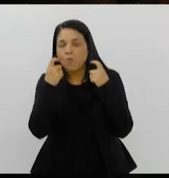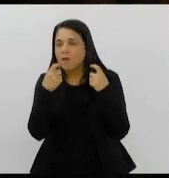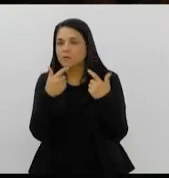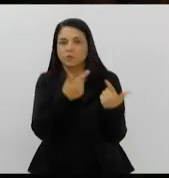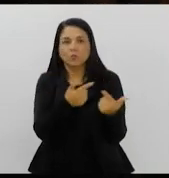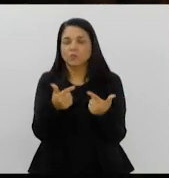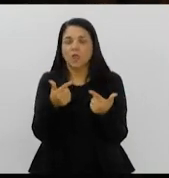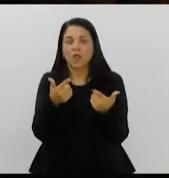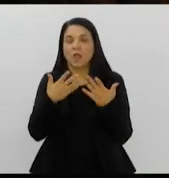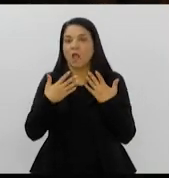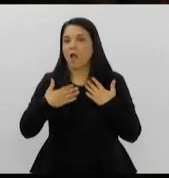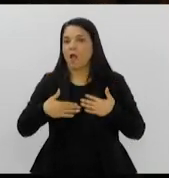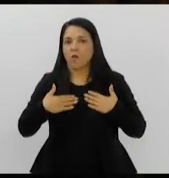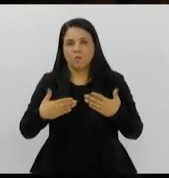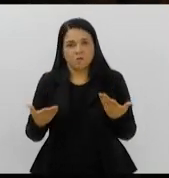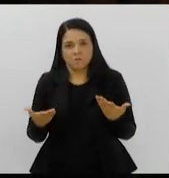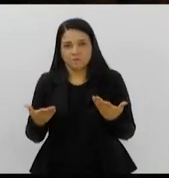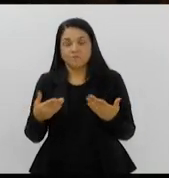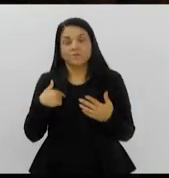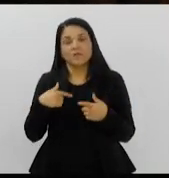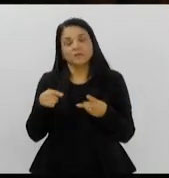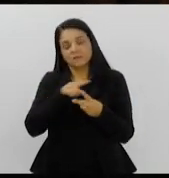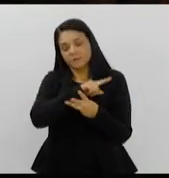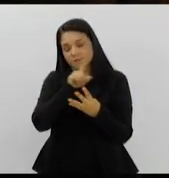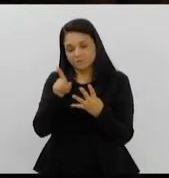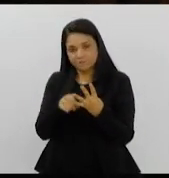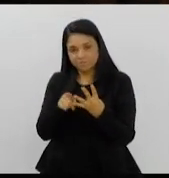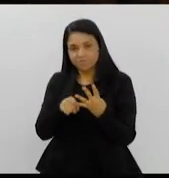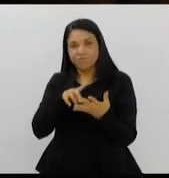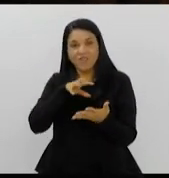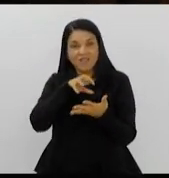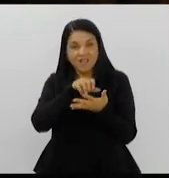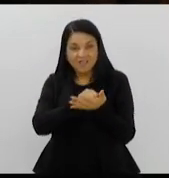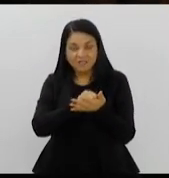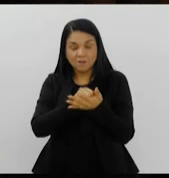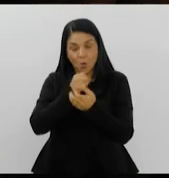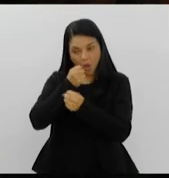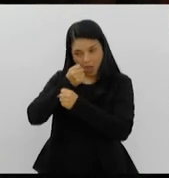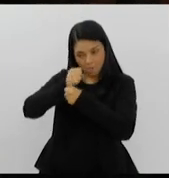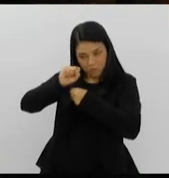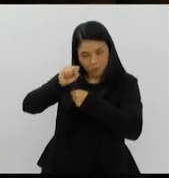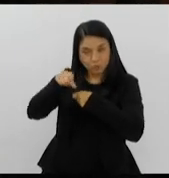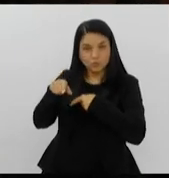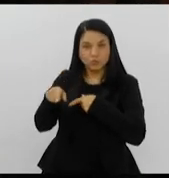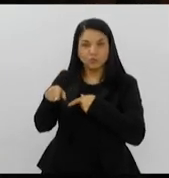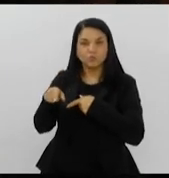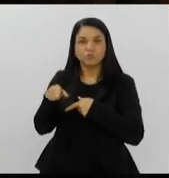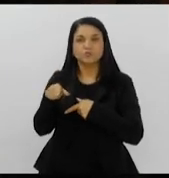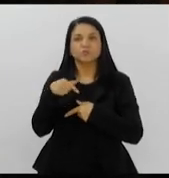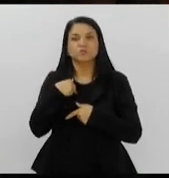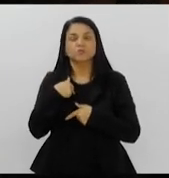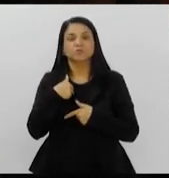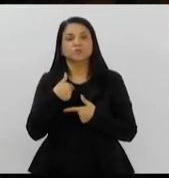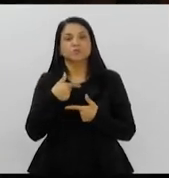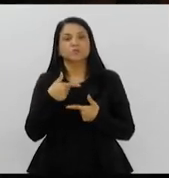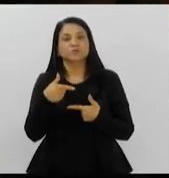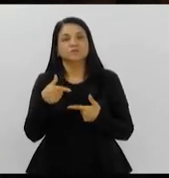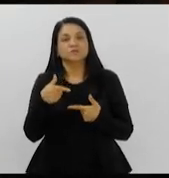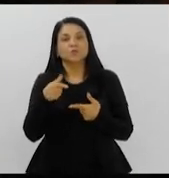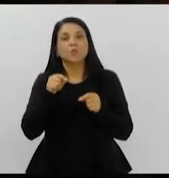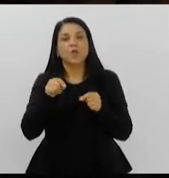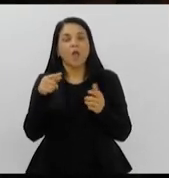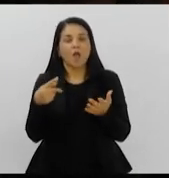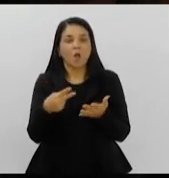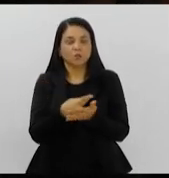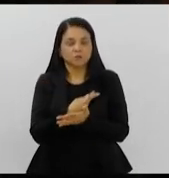gente, deixar de registrar meu total repúdio a fatos que ocorreram na eleição